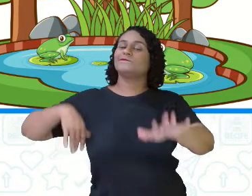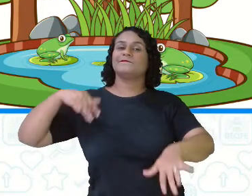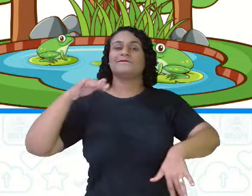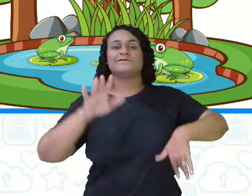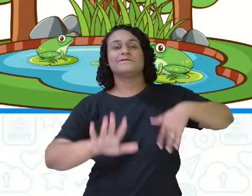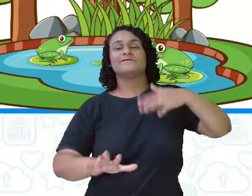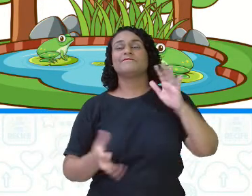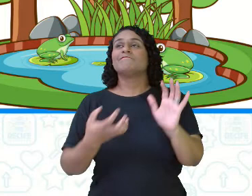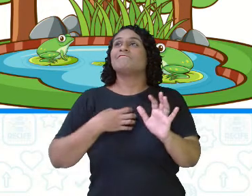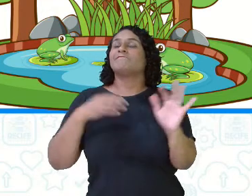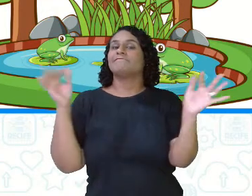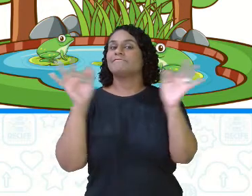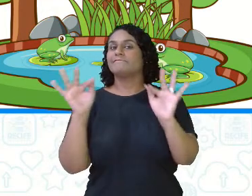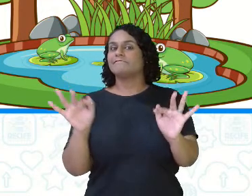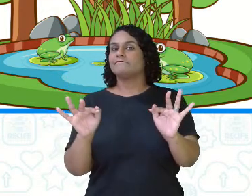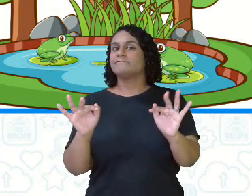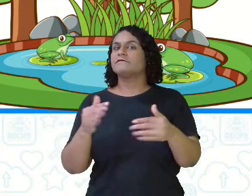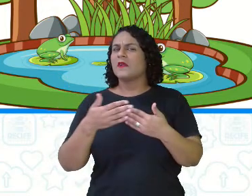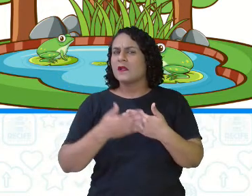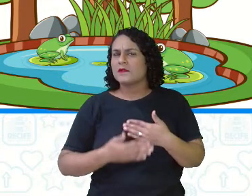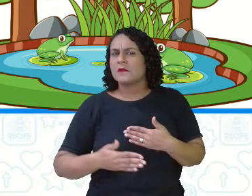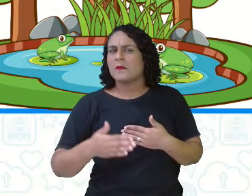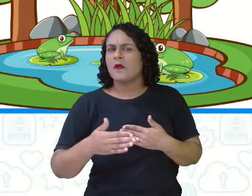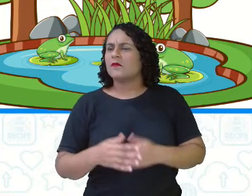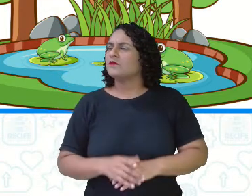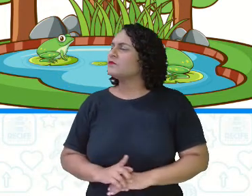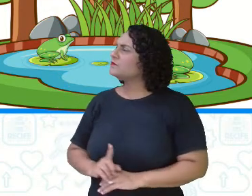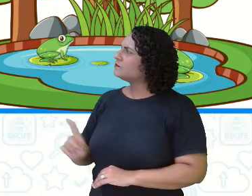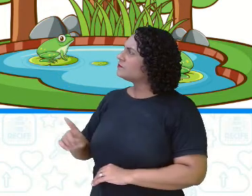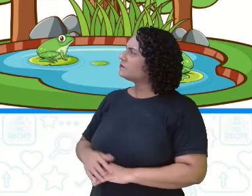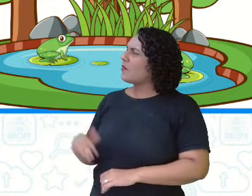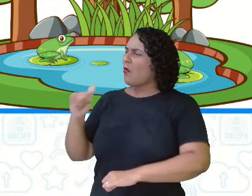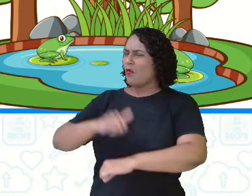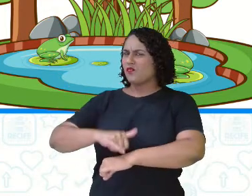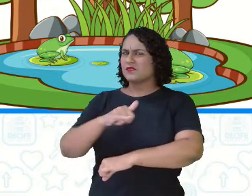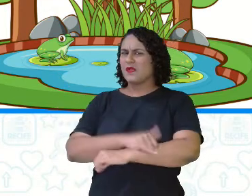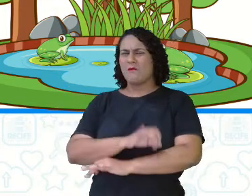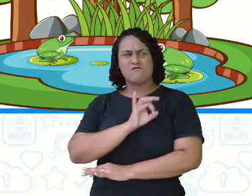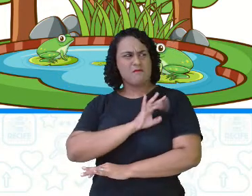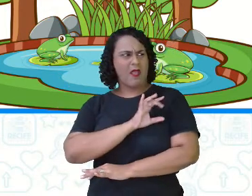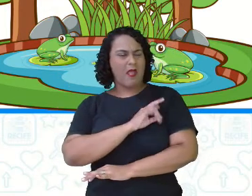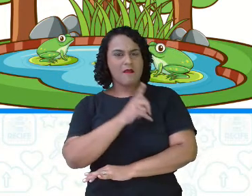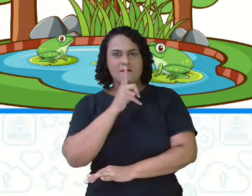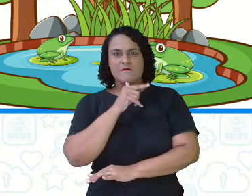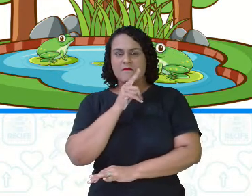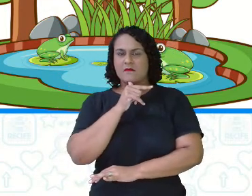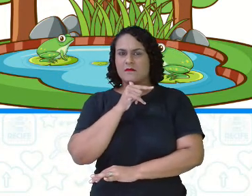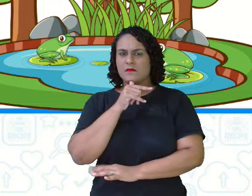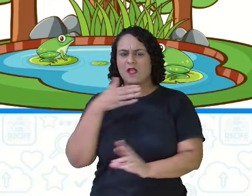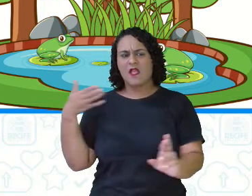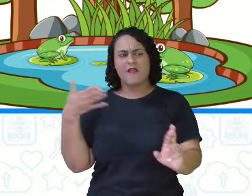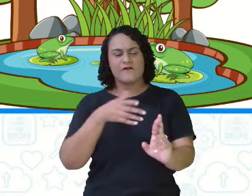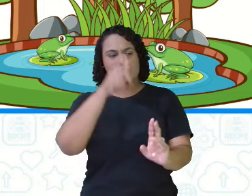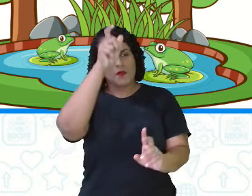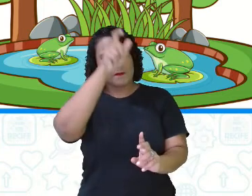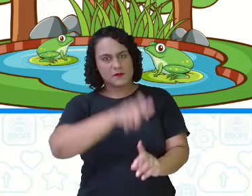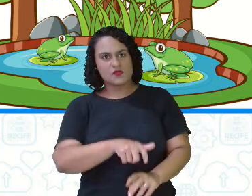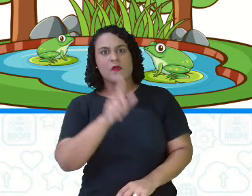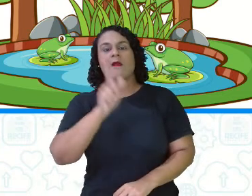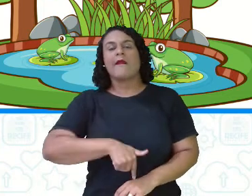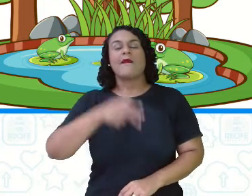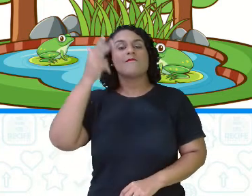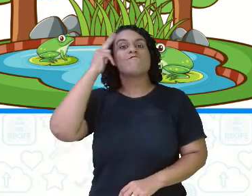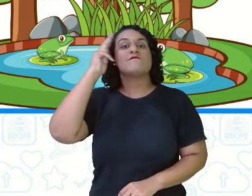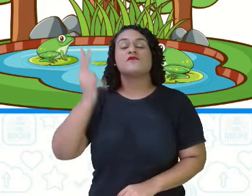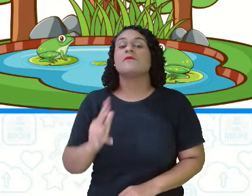daí, a expressão sapo com medo d'água ficou famosa referindo-se a alguém que é muito